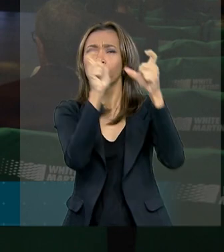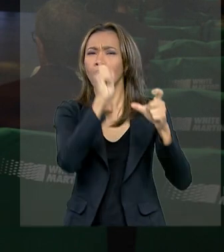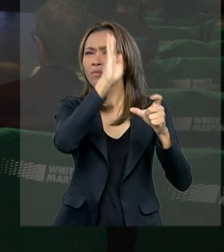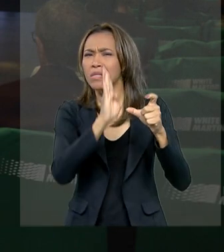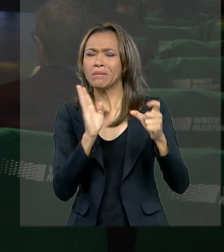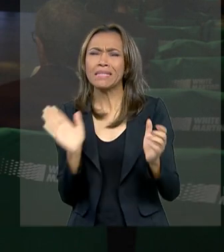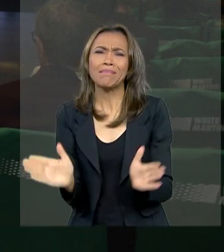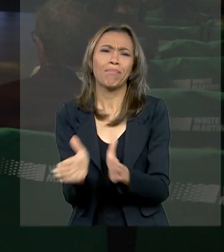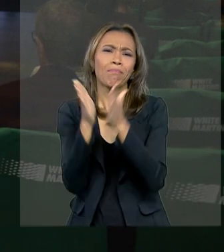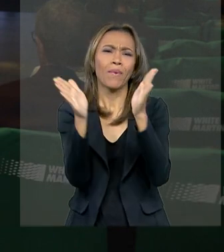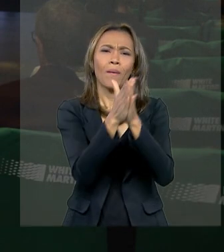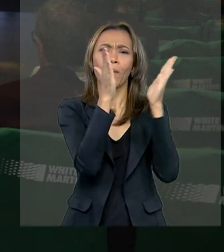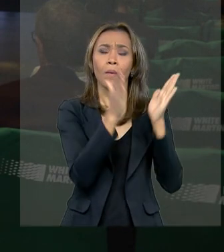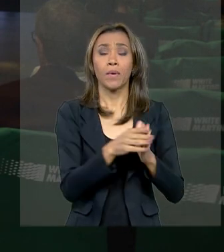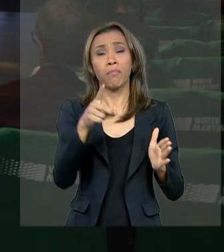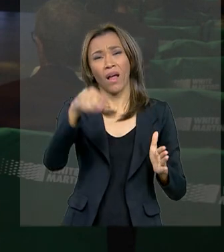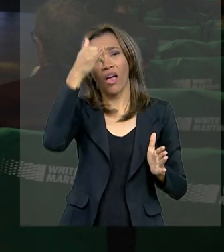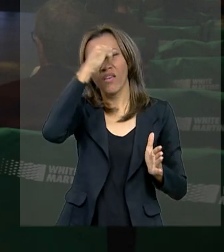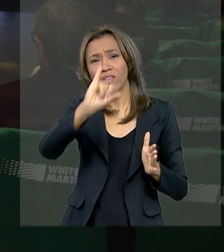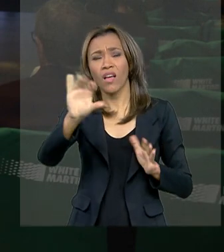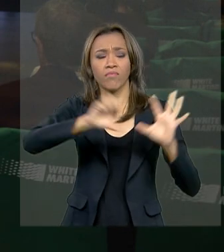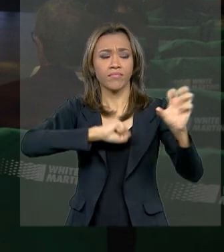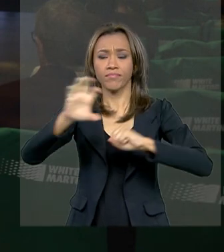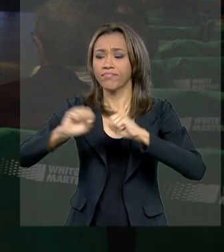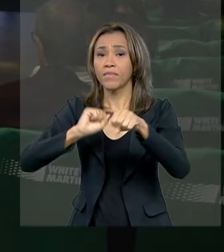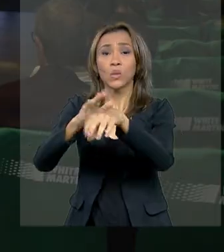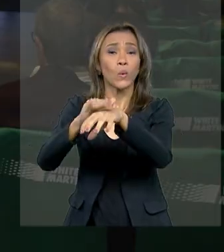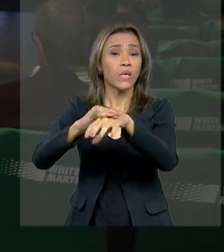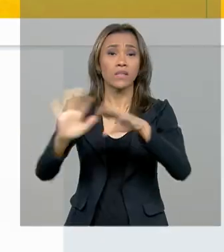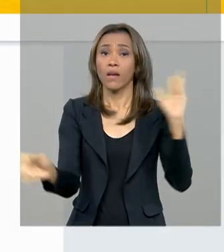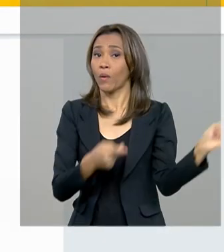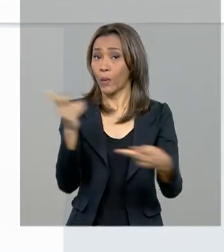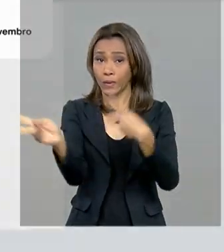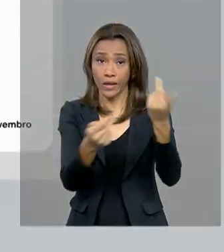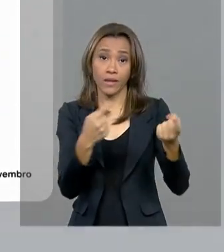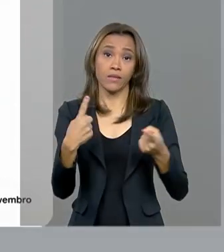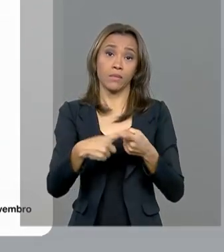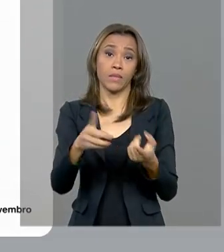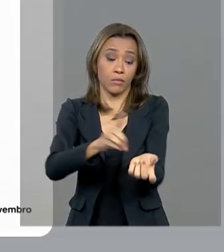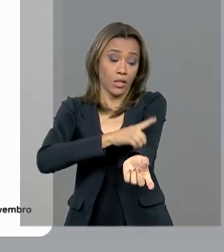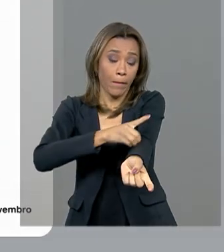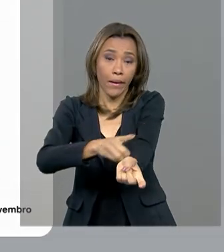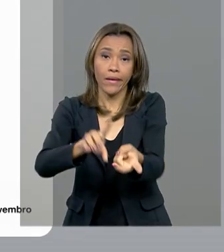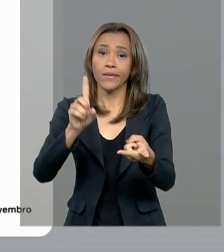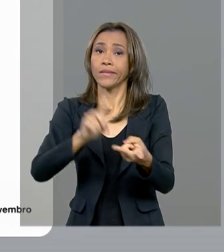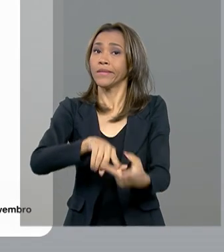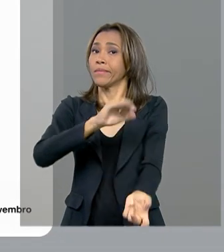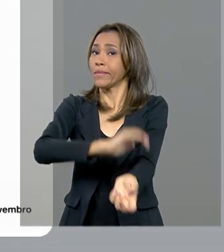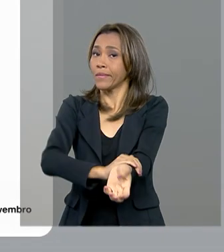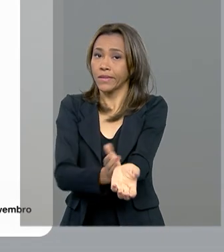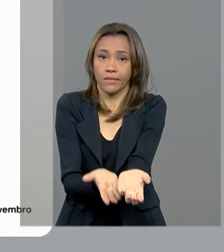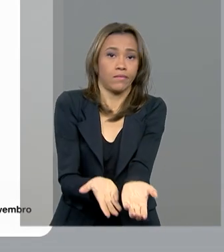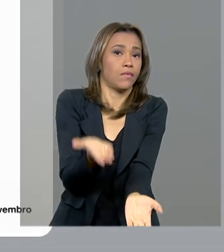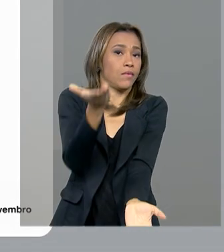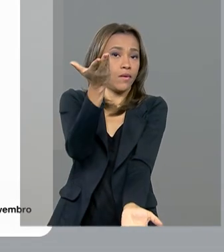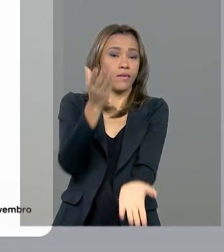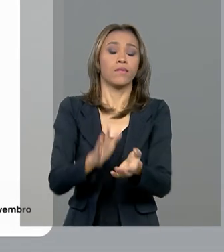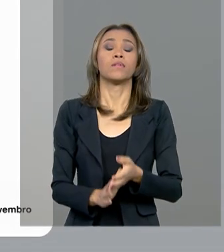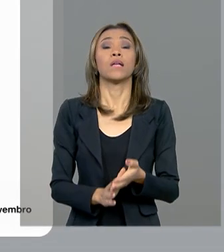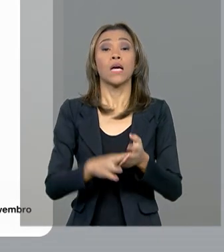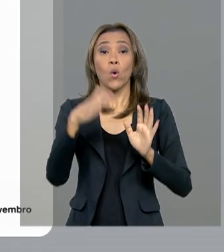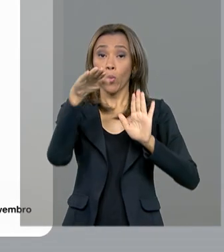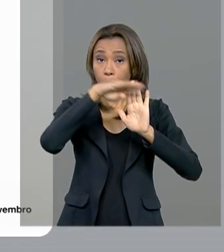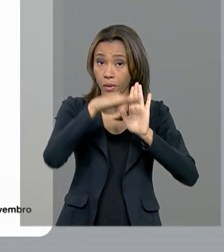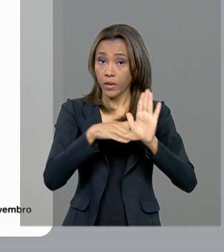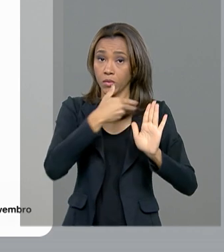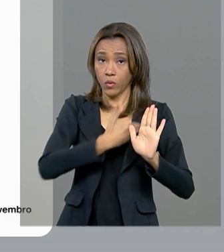prevenção e no combate às doenças mais frequentes nos brasileiros, como diabetes e hipertensão. O programa Médicos pelo Brasil